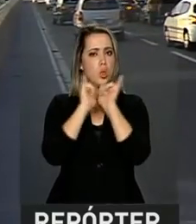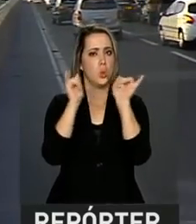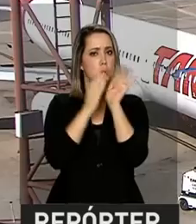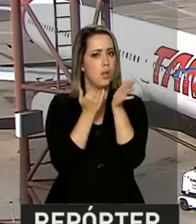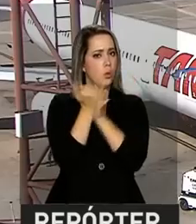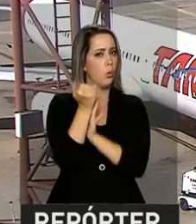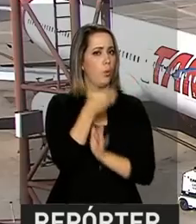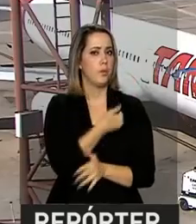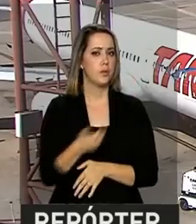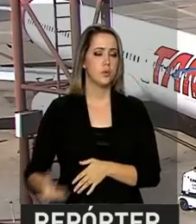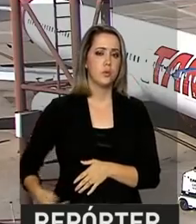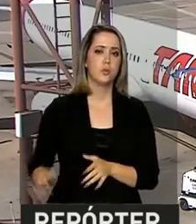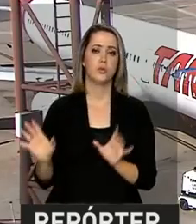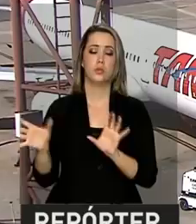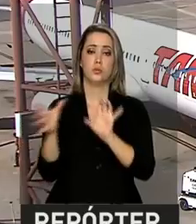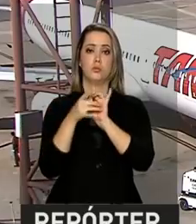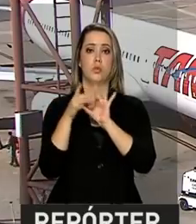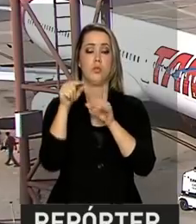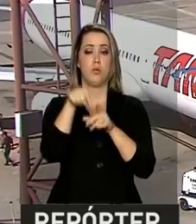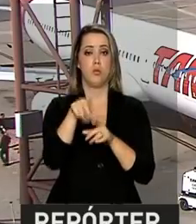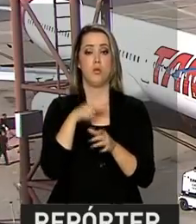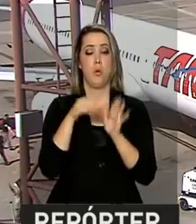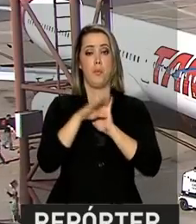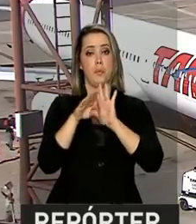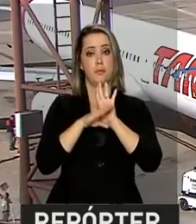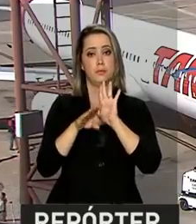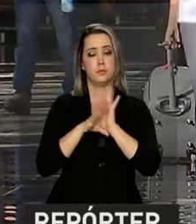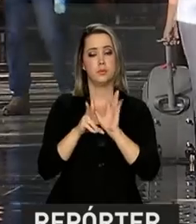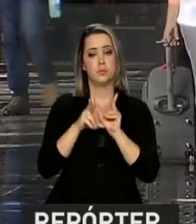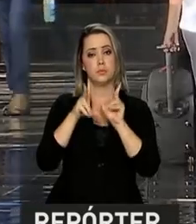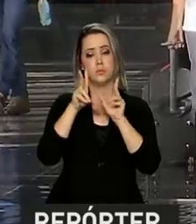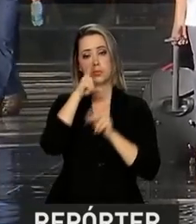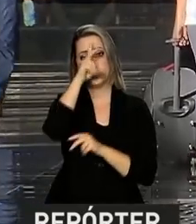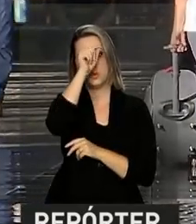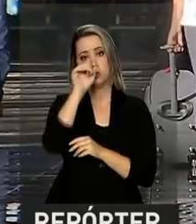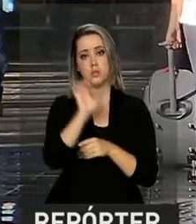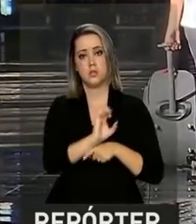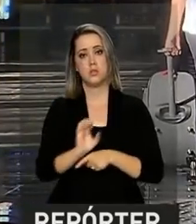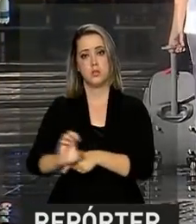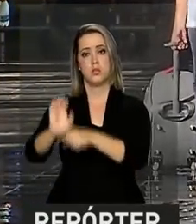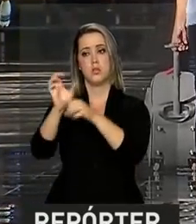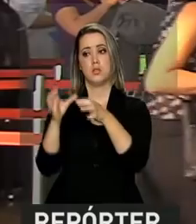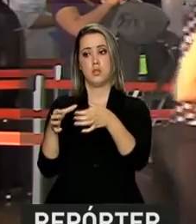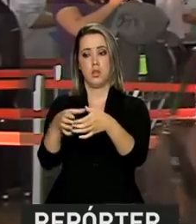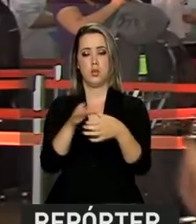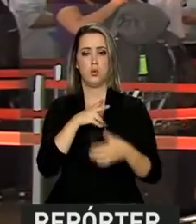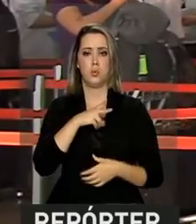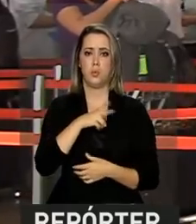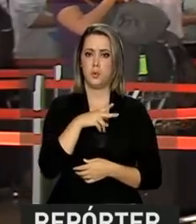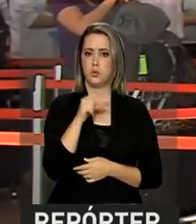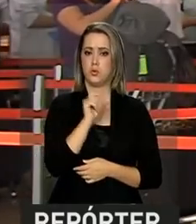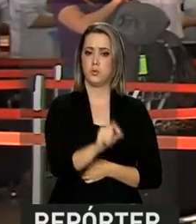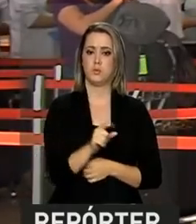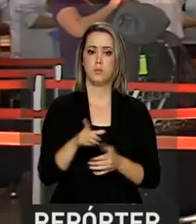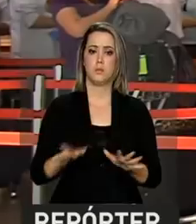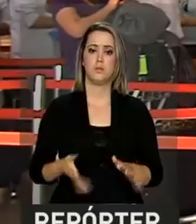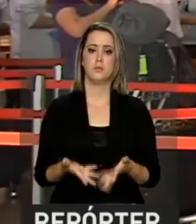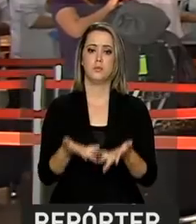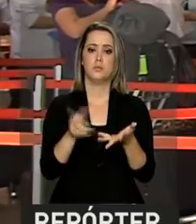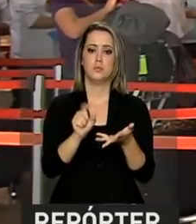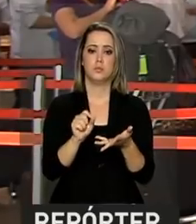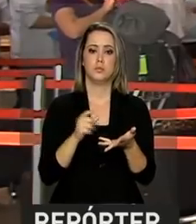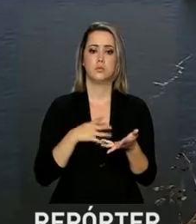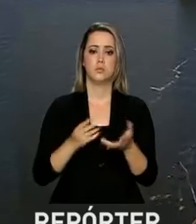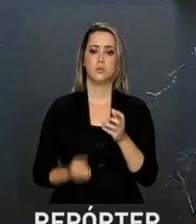gestão Temer, o Programa de Parcerias foi criado para fortalecer a relação entre Estado e iniciativa privada e assim gerar investimentos